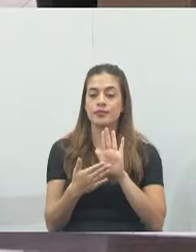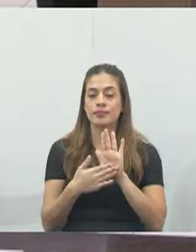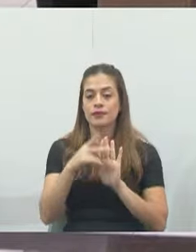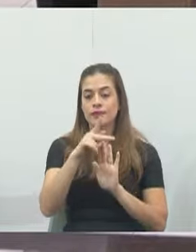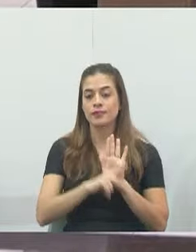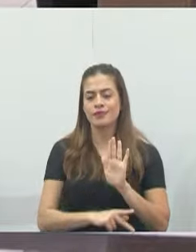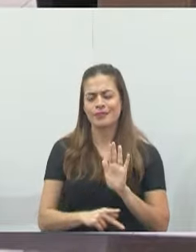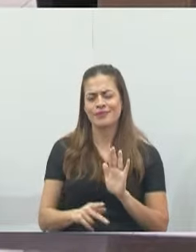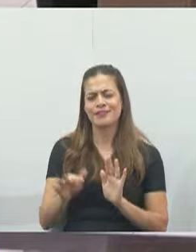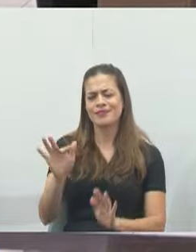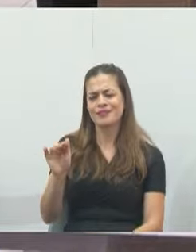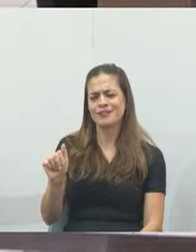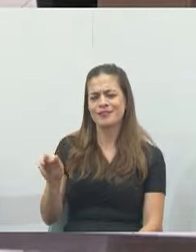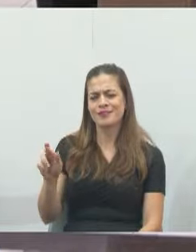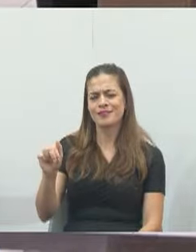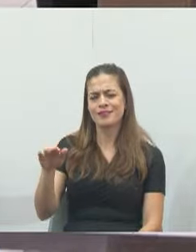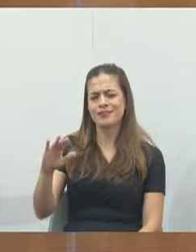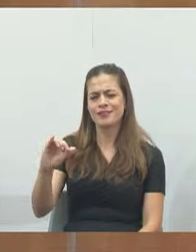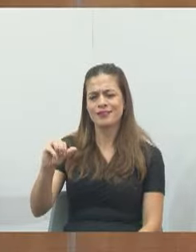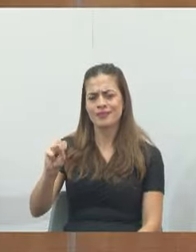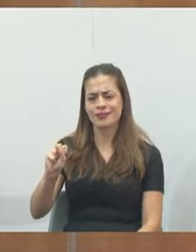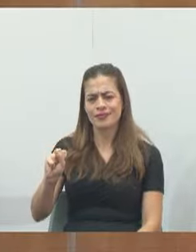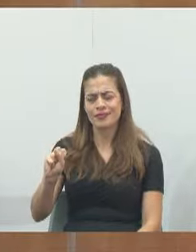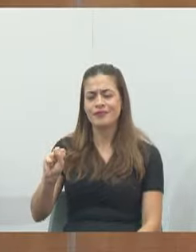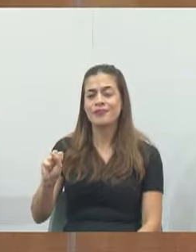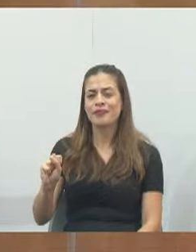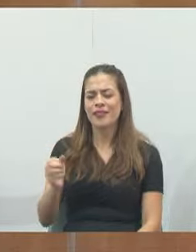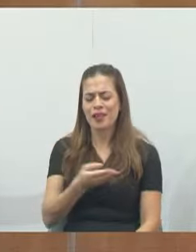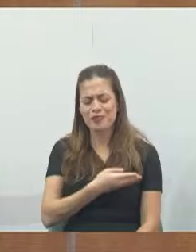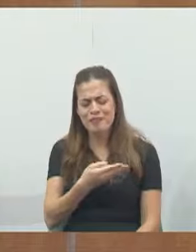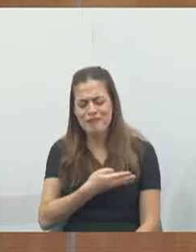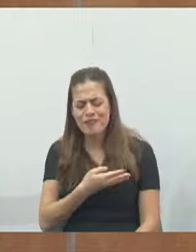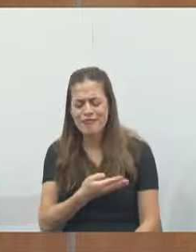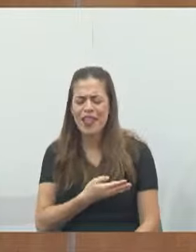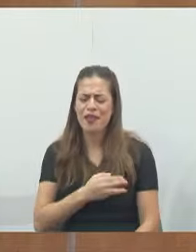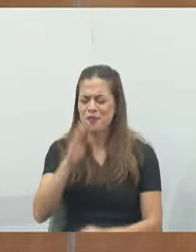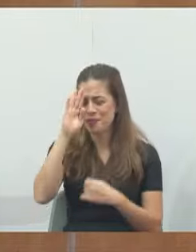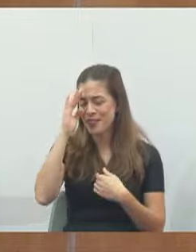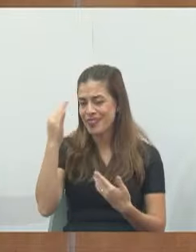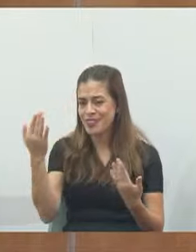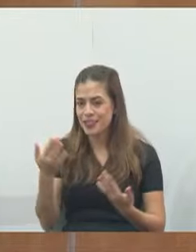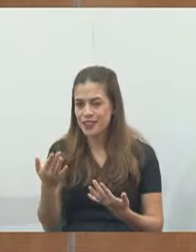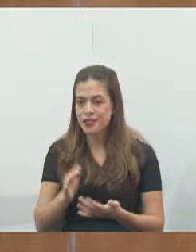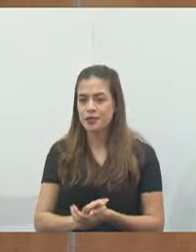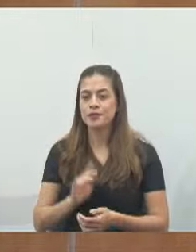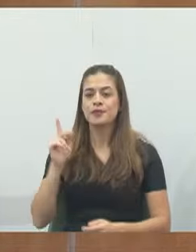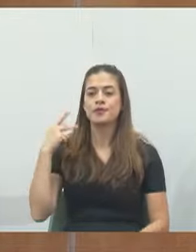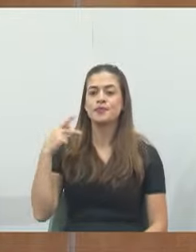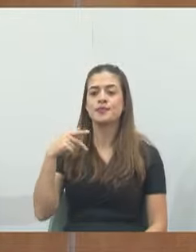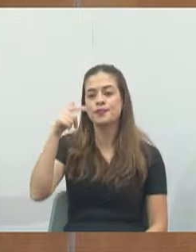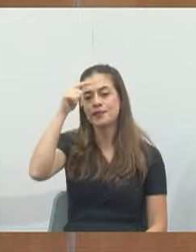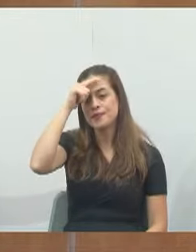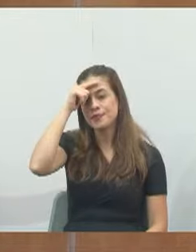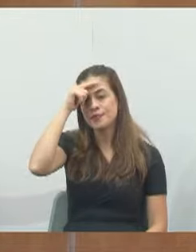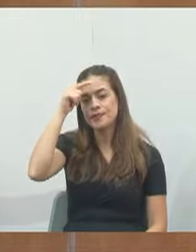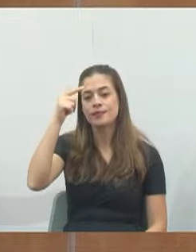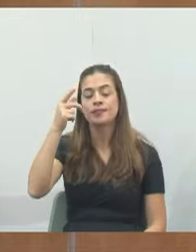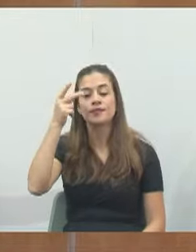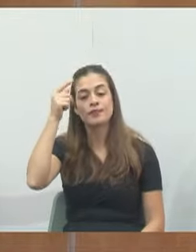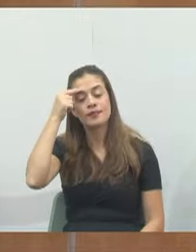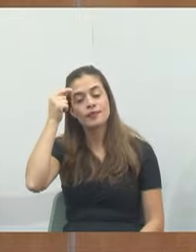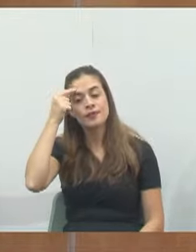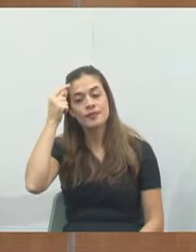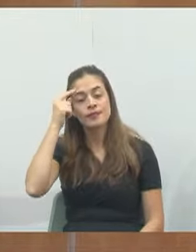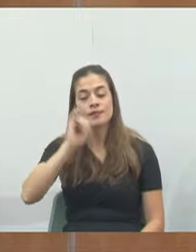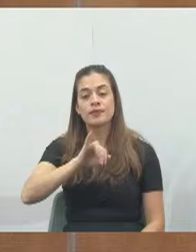E Fabrício, nosso grande amigo, homenageado dessa noite. Aqui, vereador Sazak, Luiz Flávio, Júlio Pires, todos os